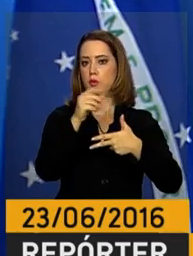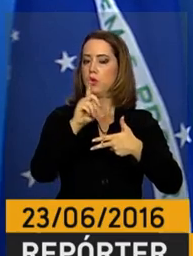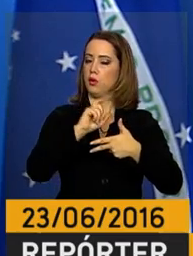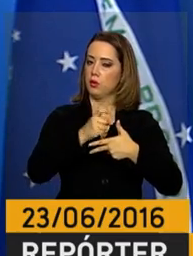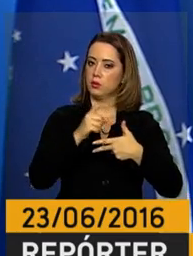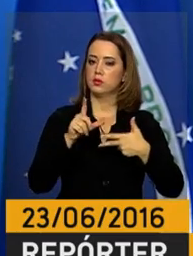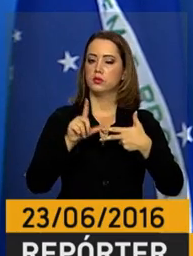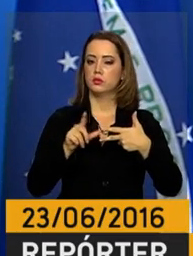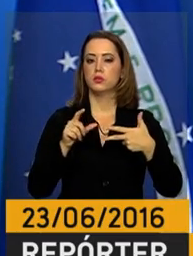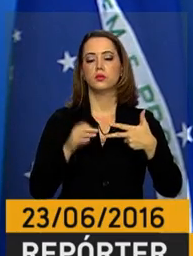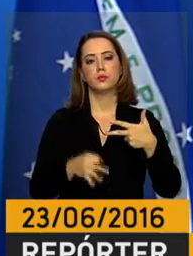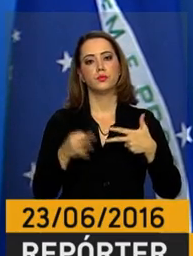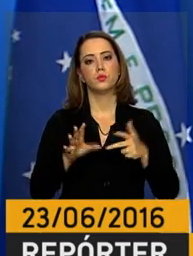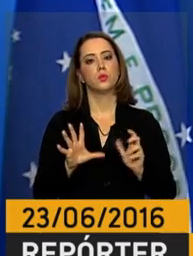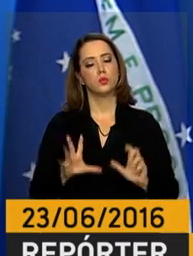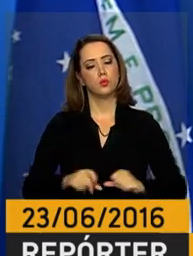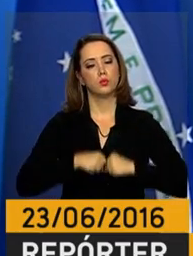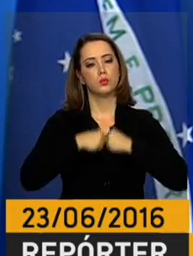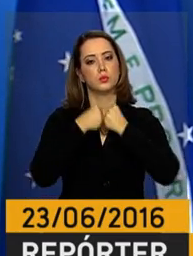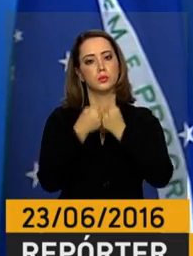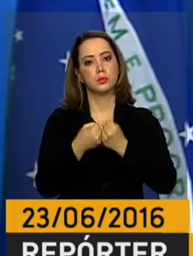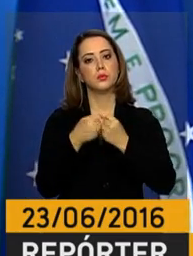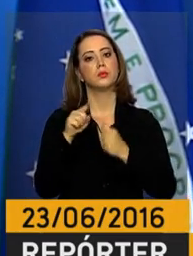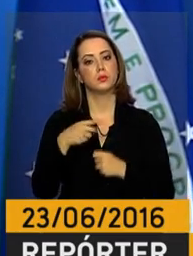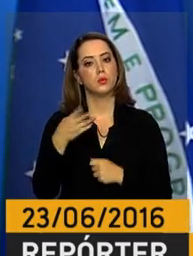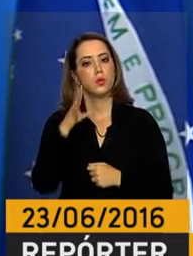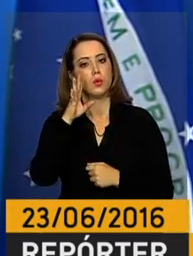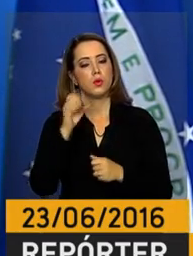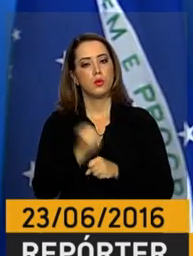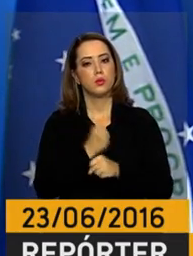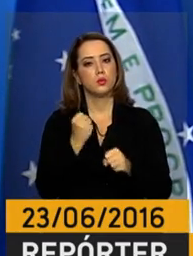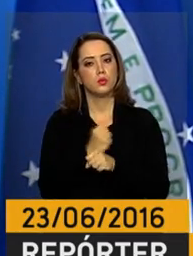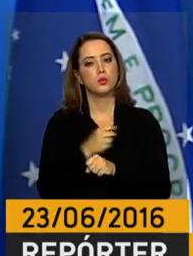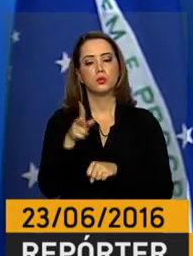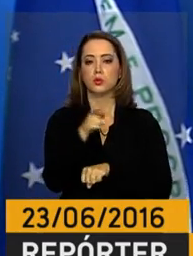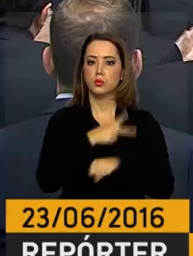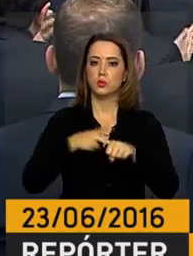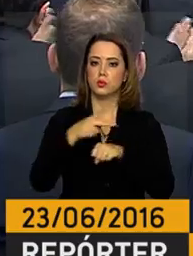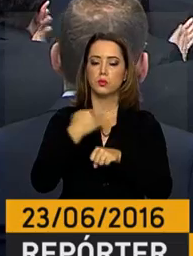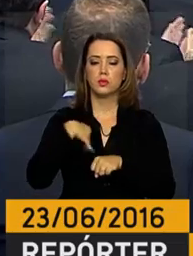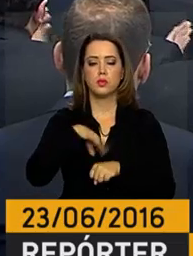seguro para a construção do país que sonhamos Muito